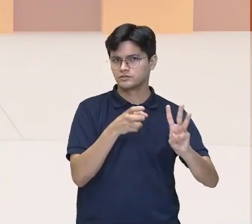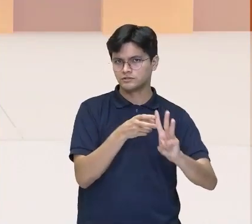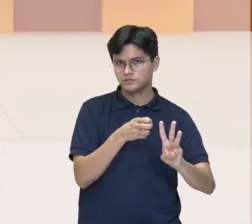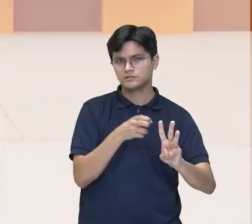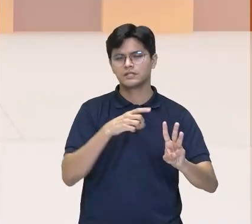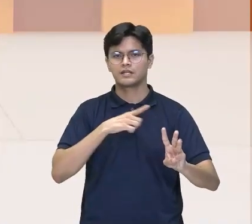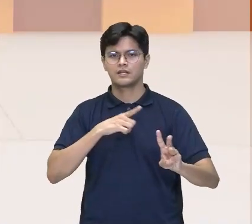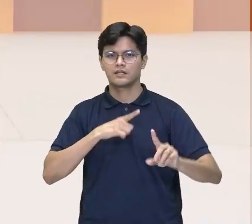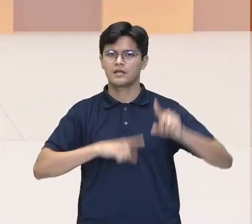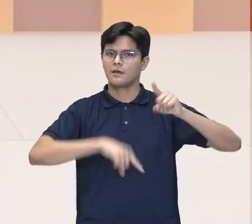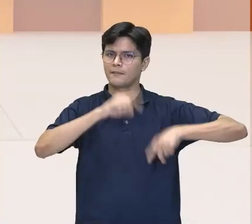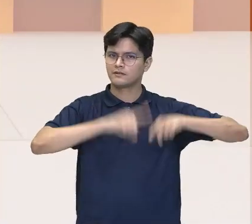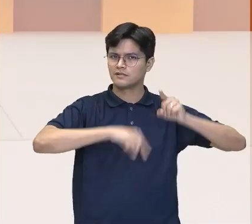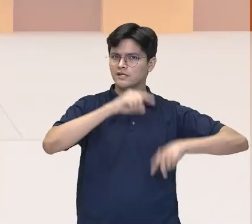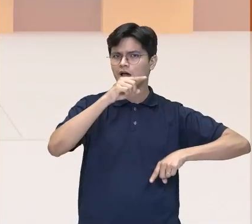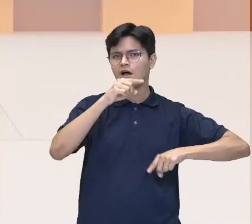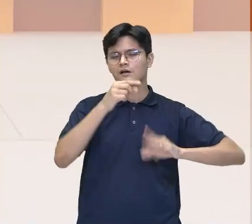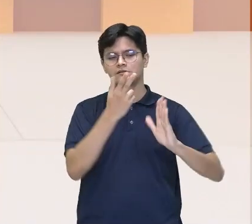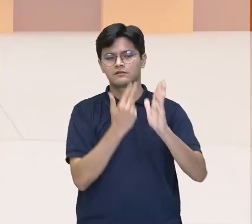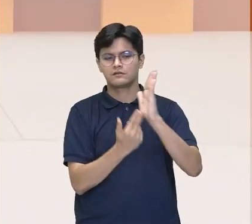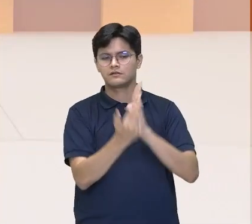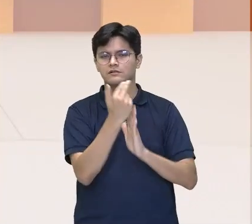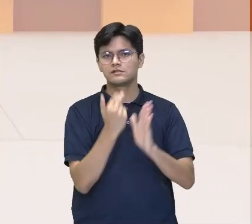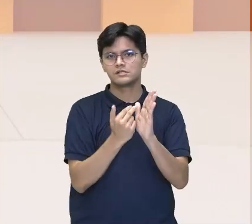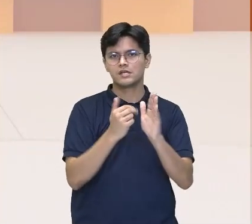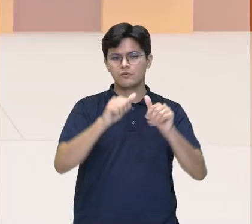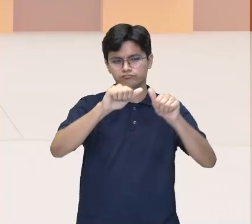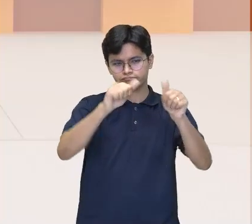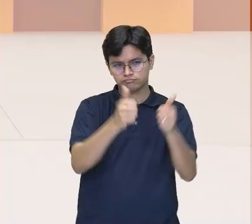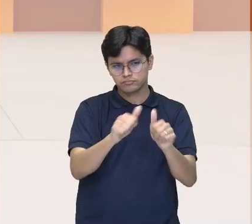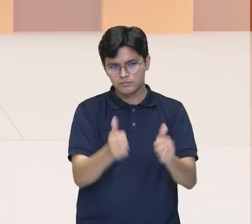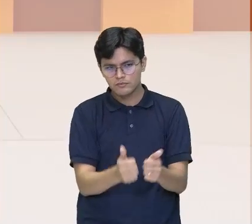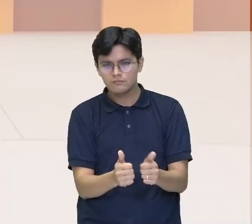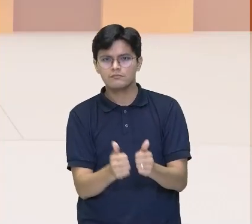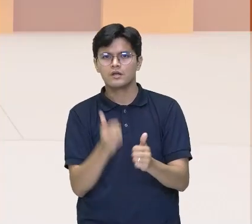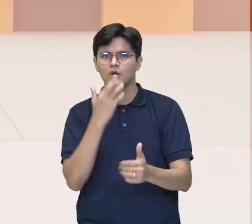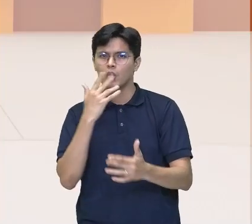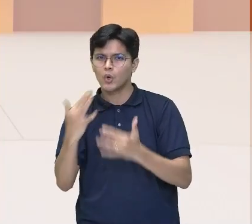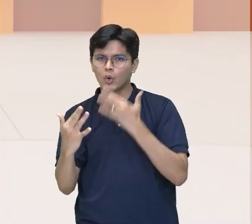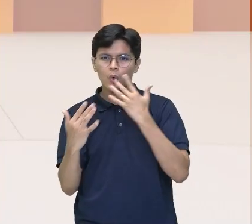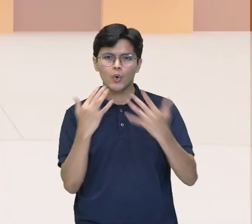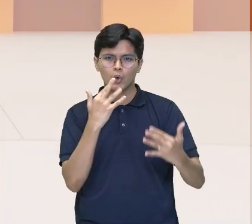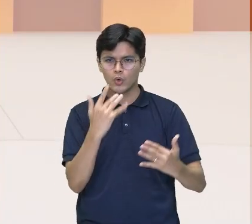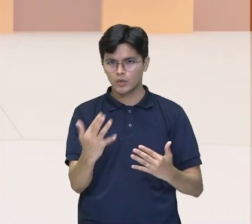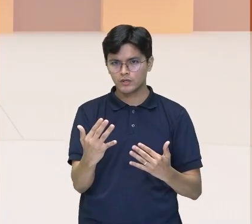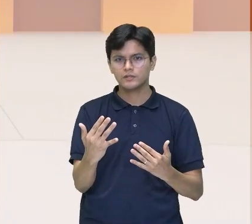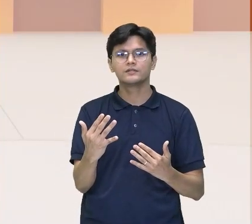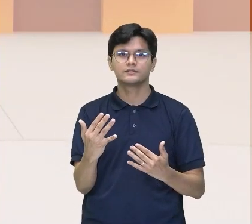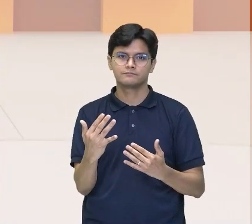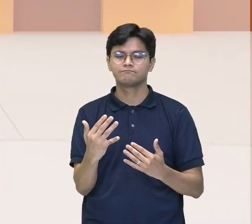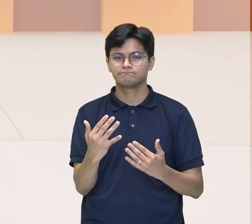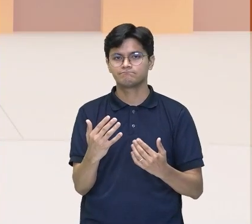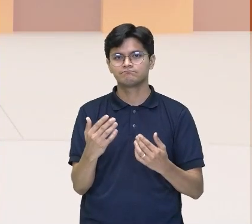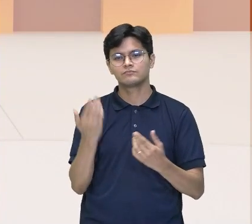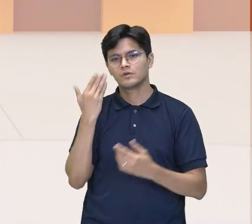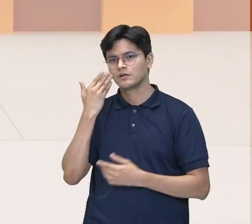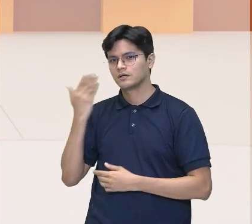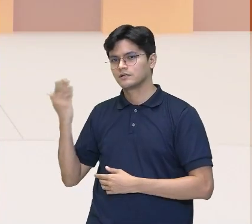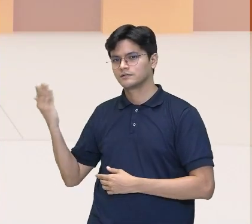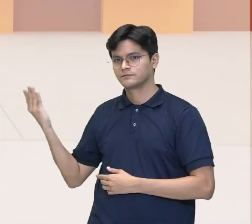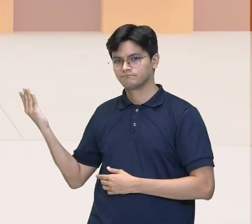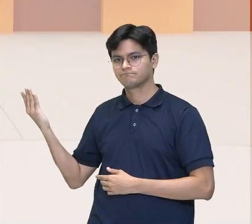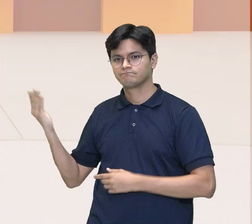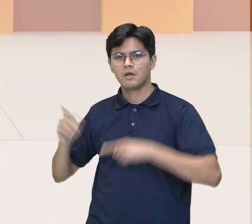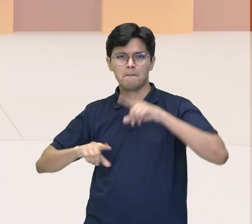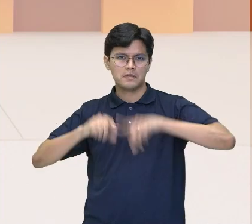vai observar desenhos, artefatos, cores, aqui os instrumentos que são utilizados,